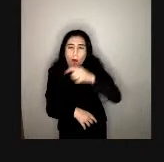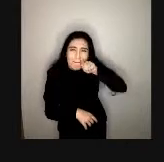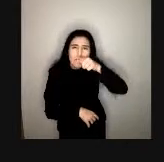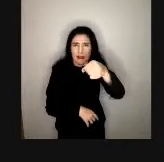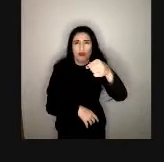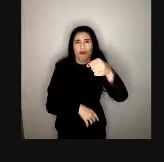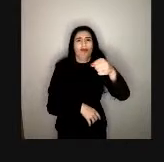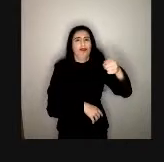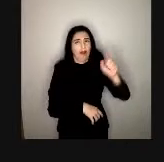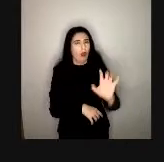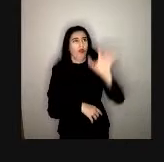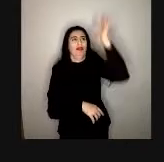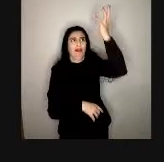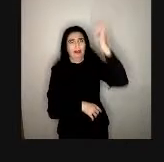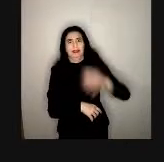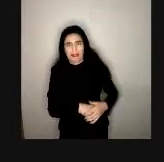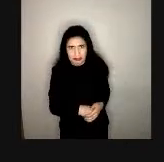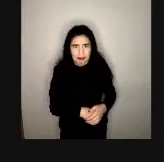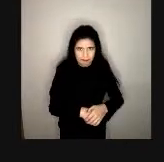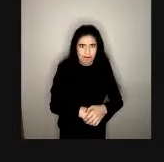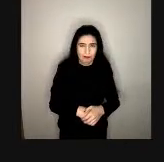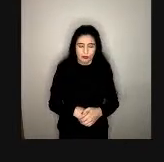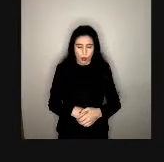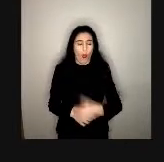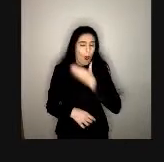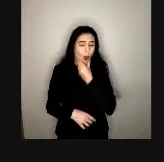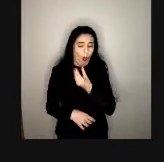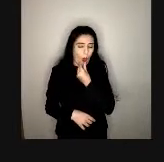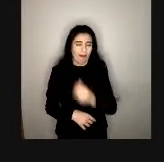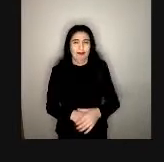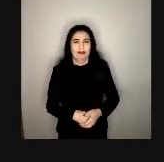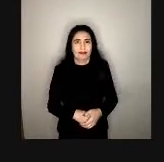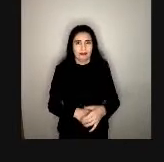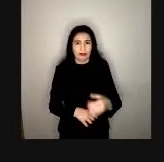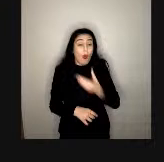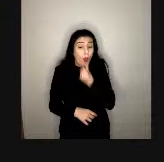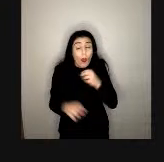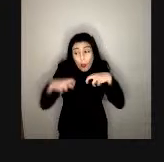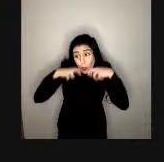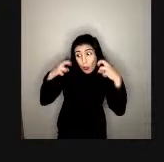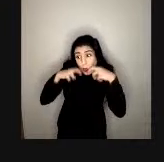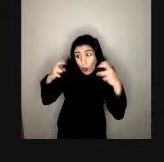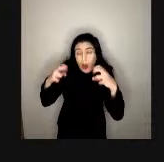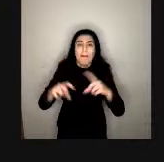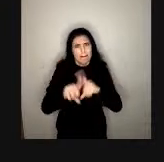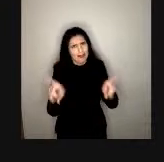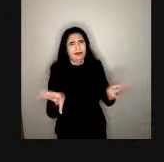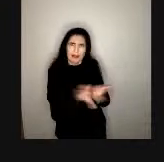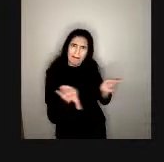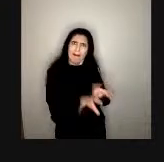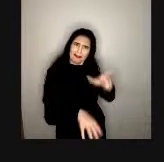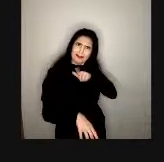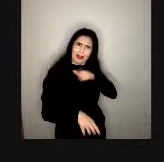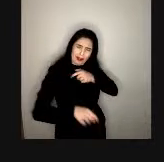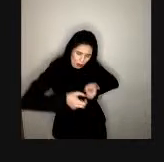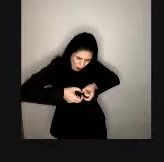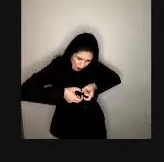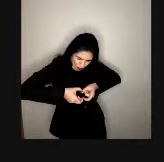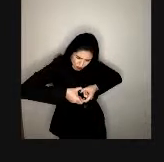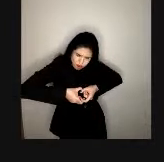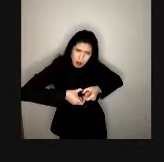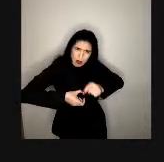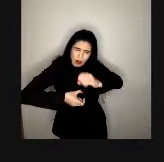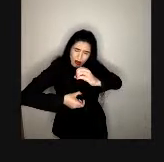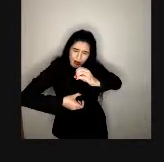acontecem em homens. E os homens têm vergonha, acham que é doença de mulher, mas eles também têm glândula mamária. Então, o